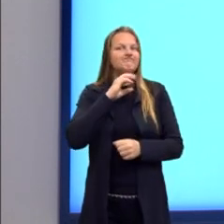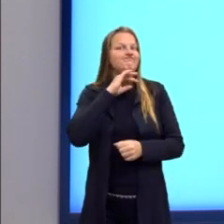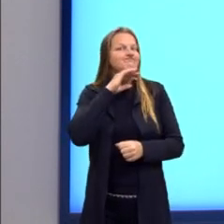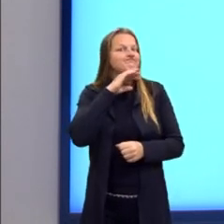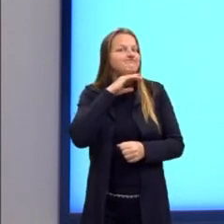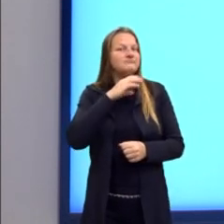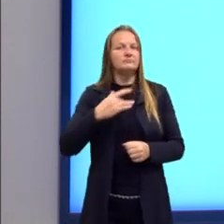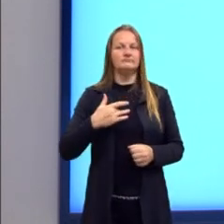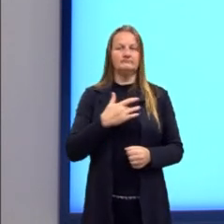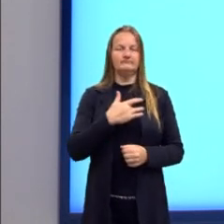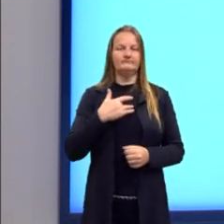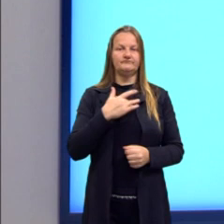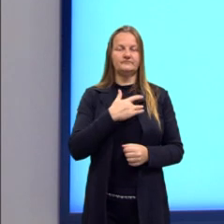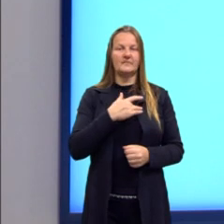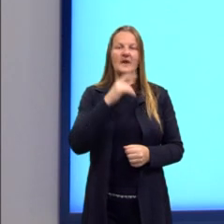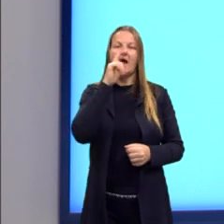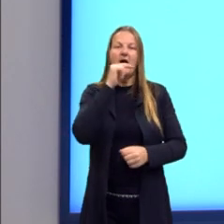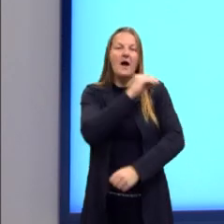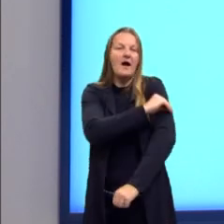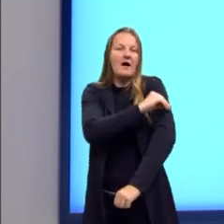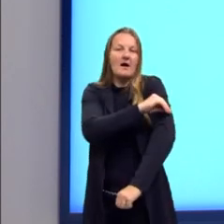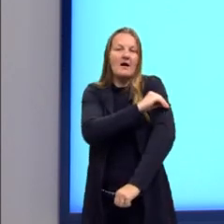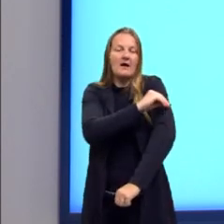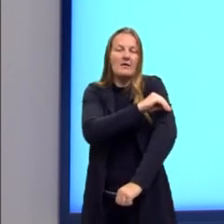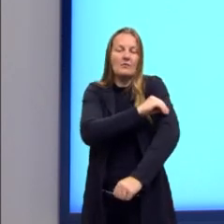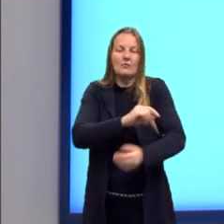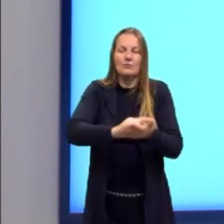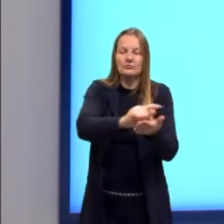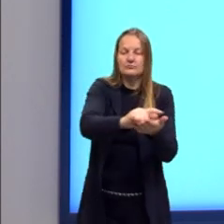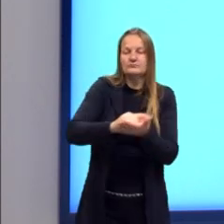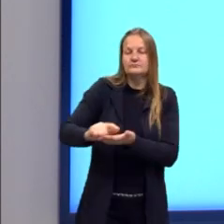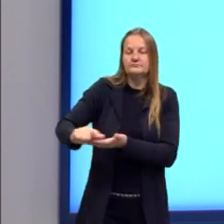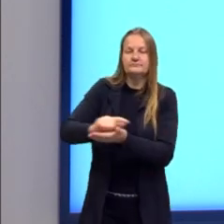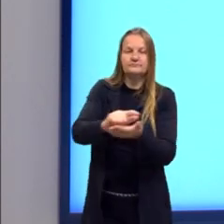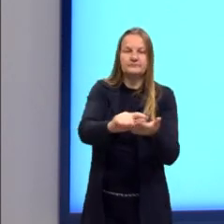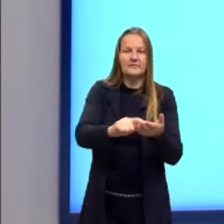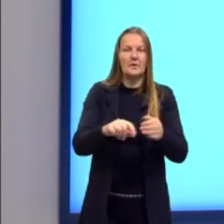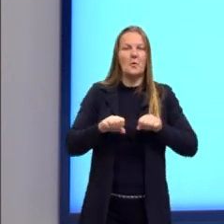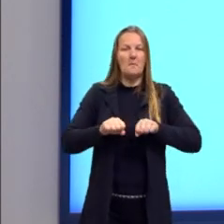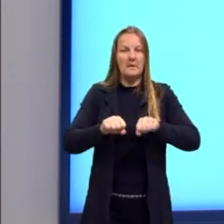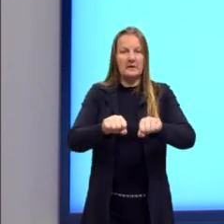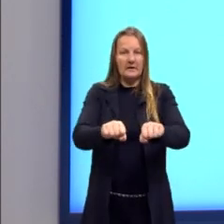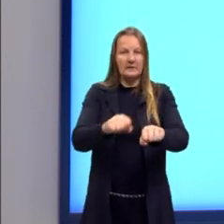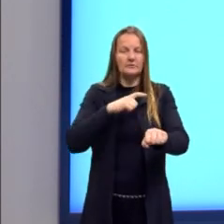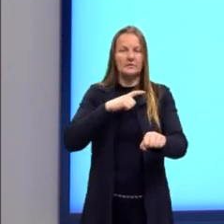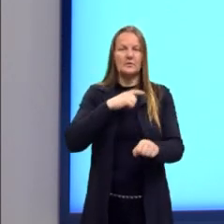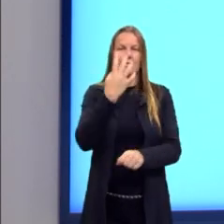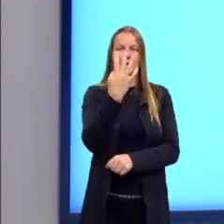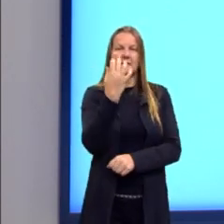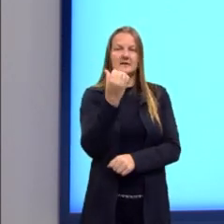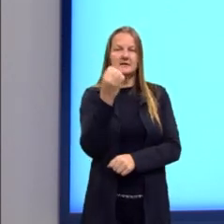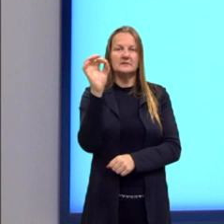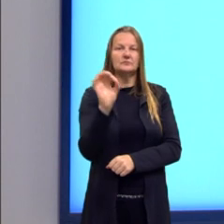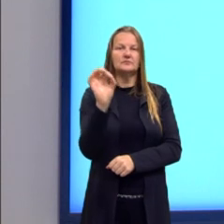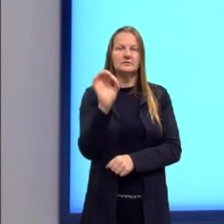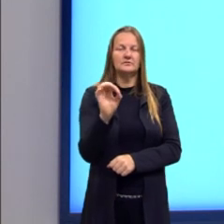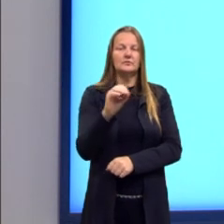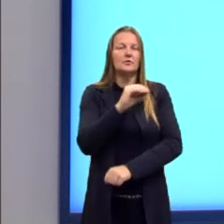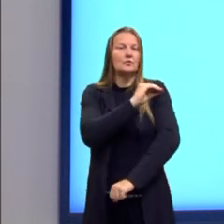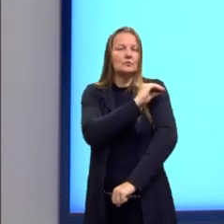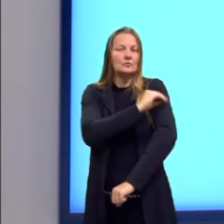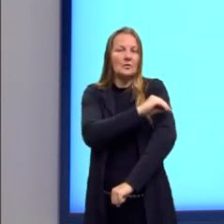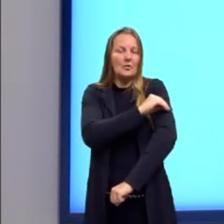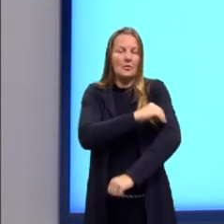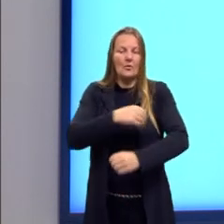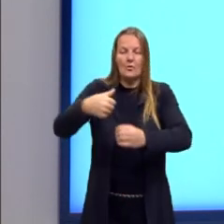nossa saúde o álcool de limpeza ele é vendido no supermercado desde 46 por cento e também o álcool em gel ele pode